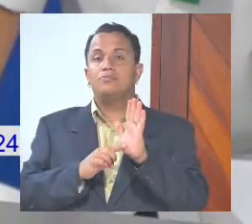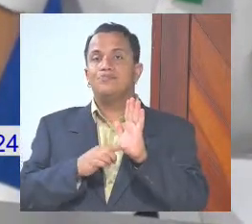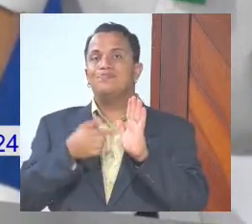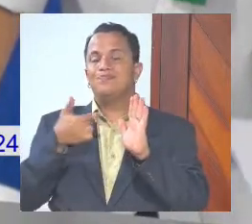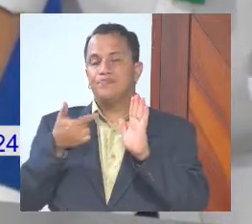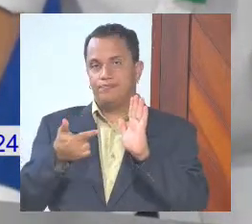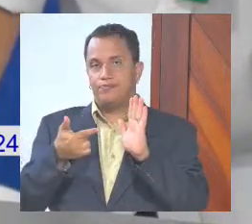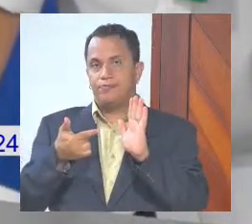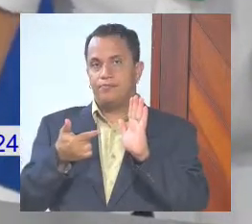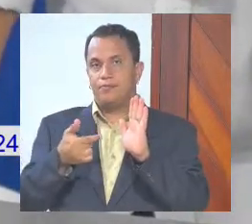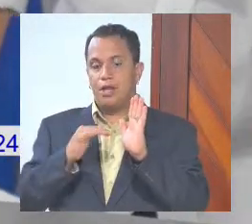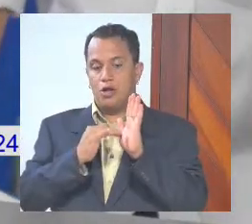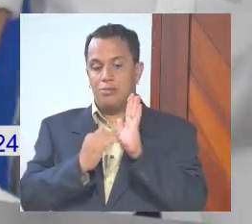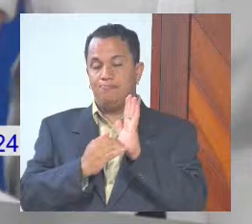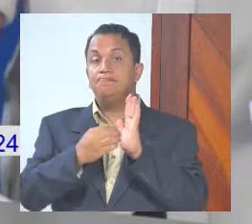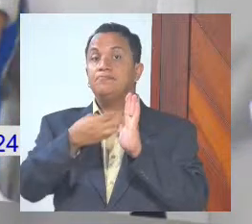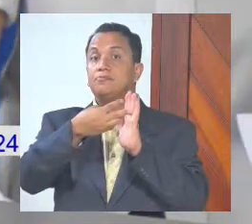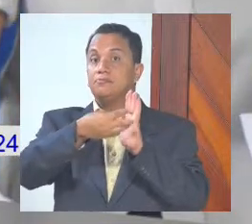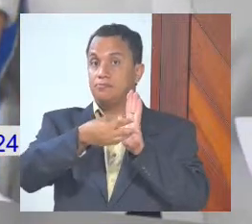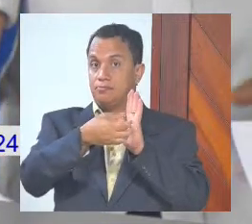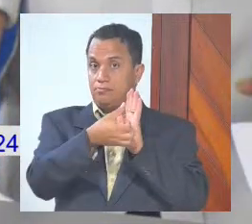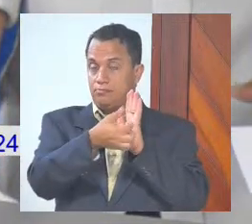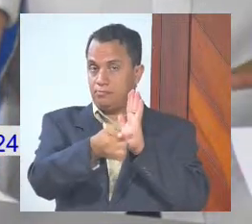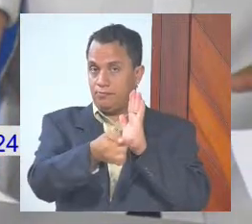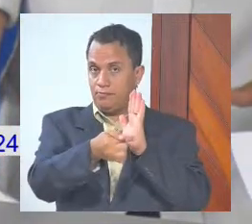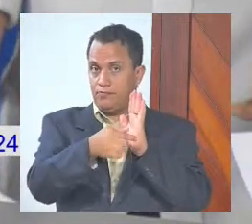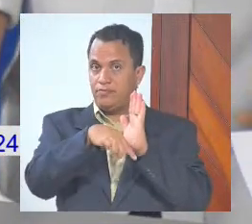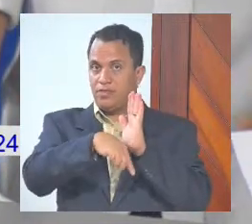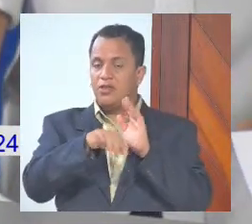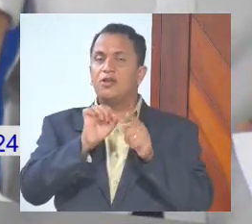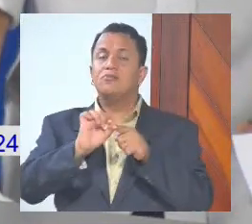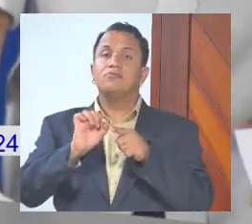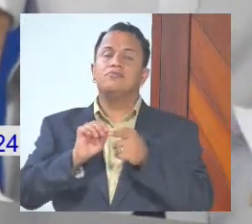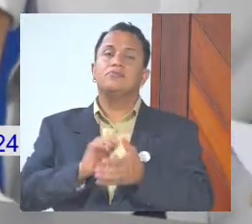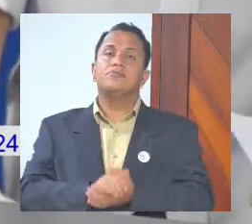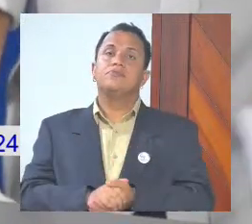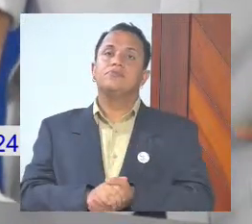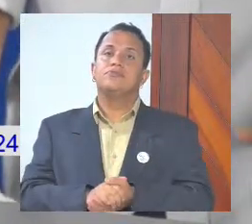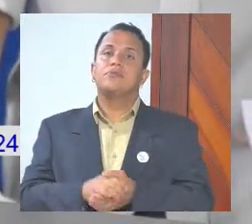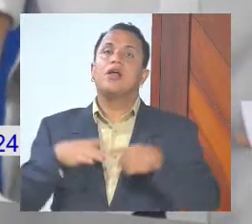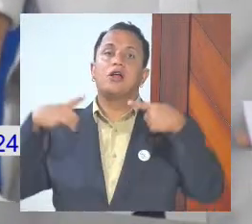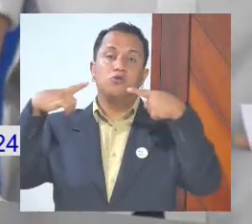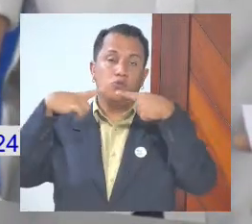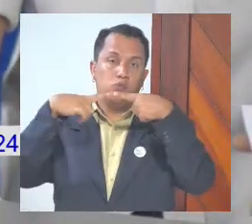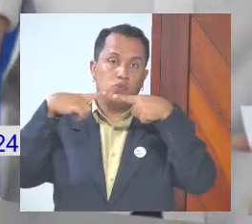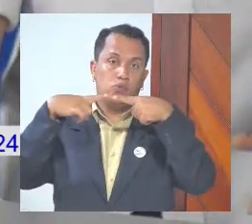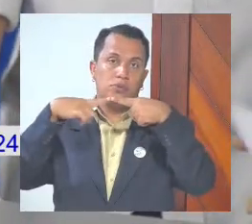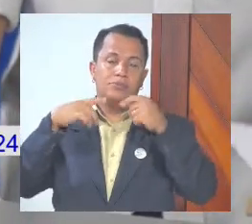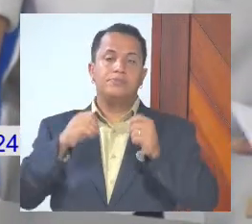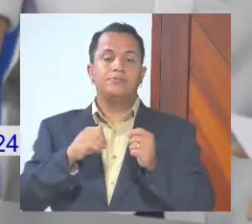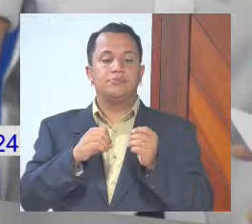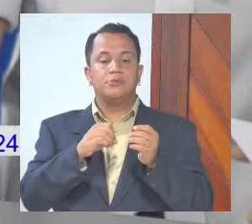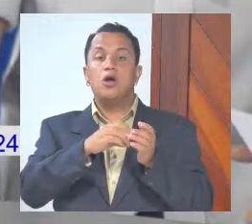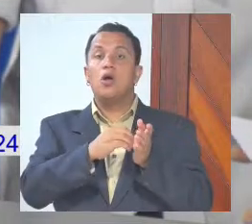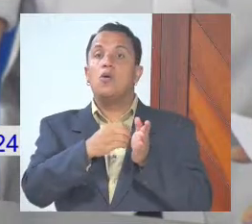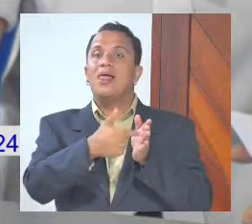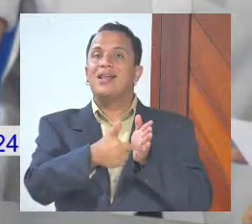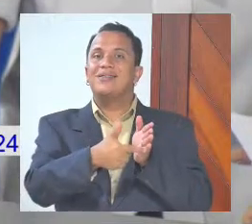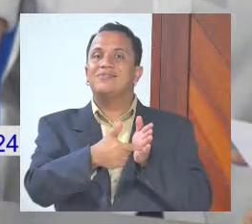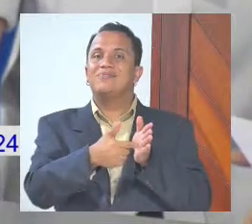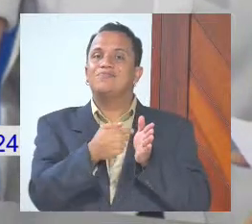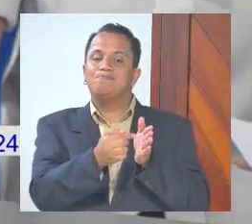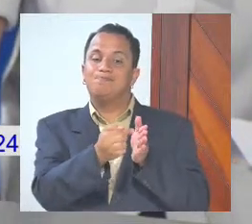2 do artigo 37 da Lei Orgânica do Município, combinado com o inciso 2º,